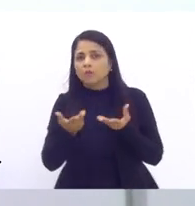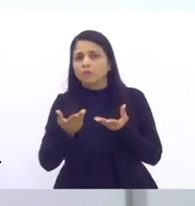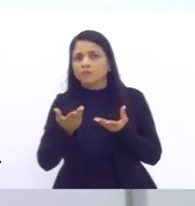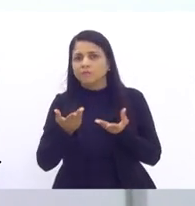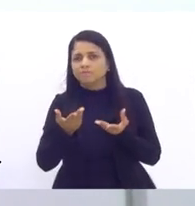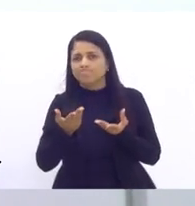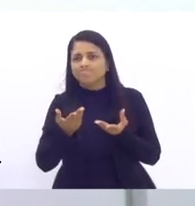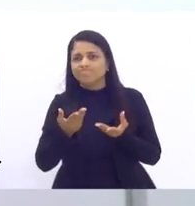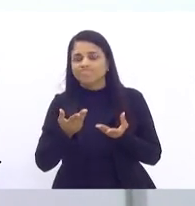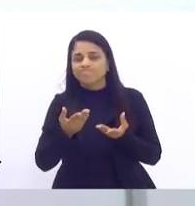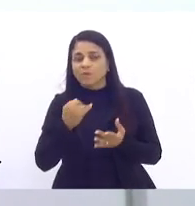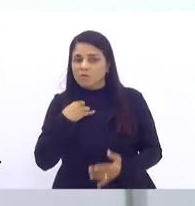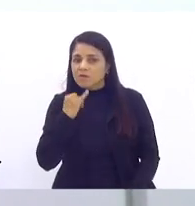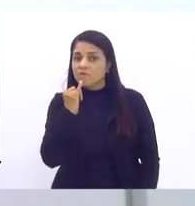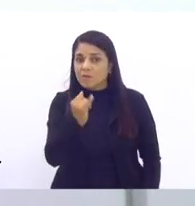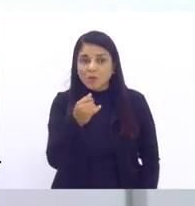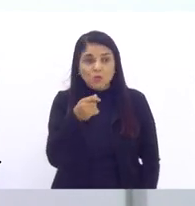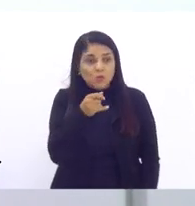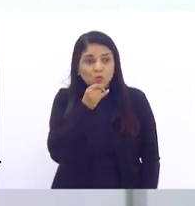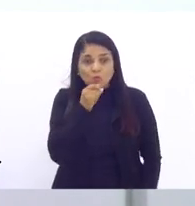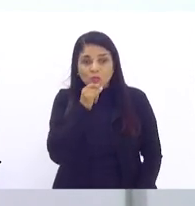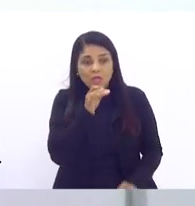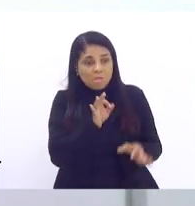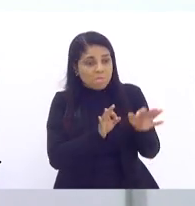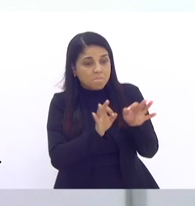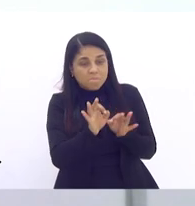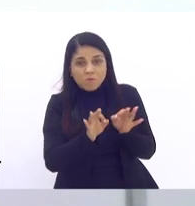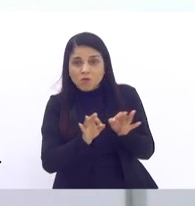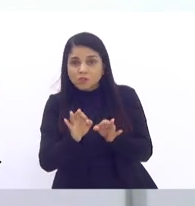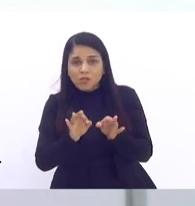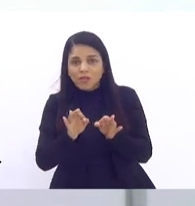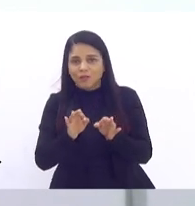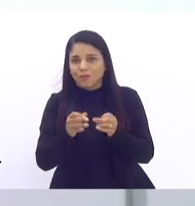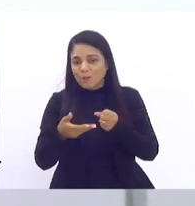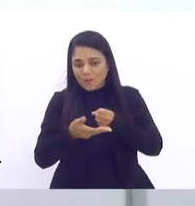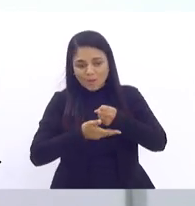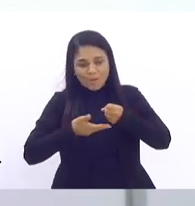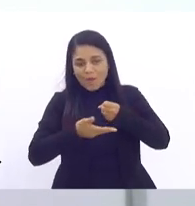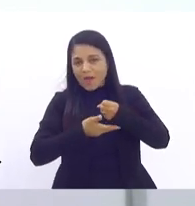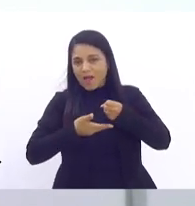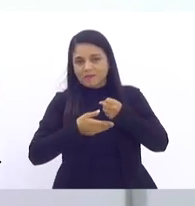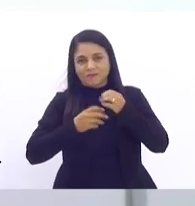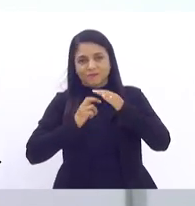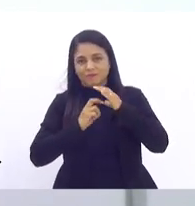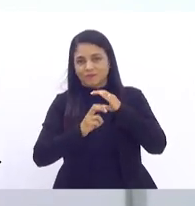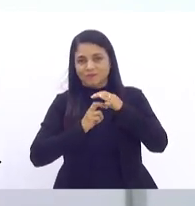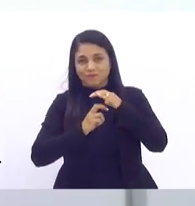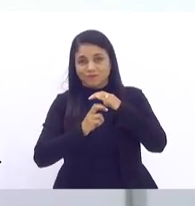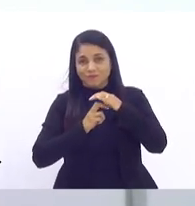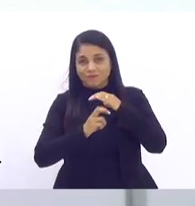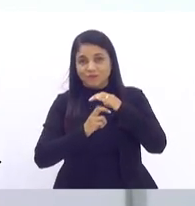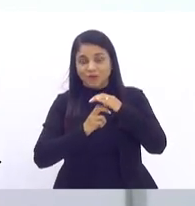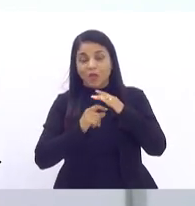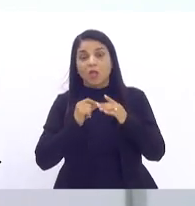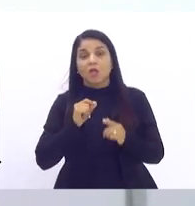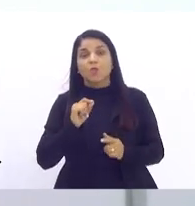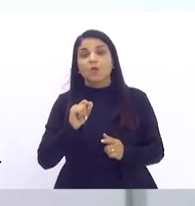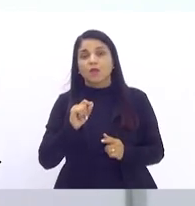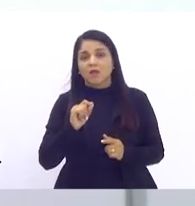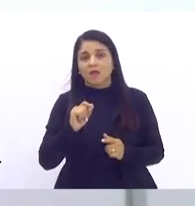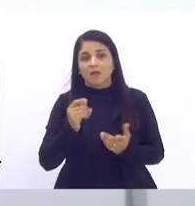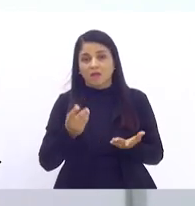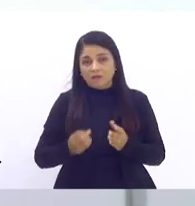não existe sequer um projeto básico da linha 3 do metrô o que existe é apenas um conceito ao